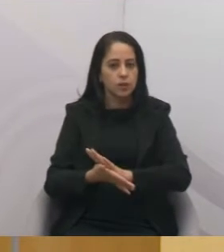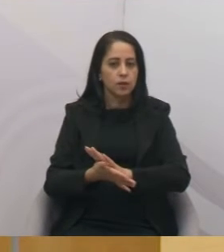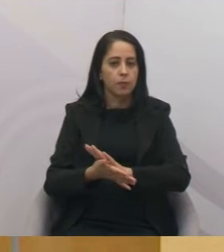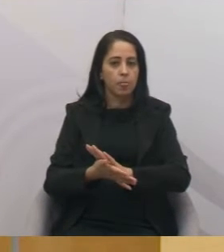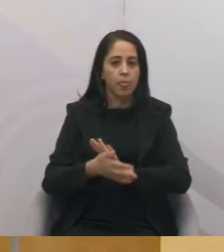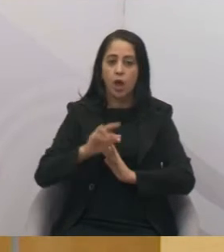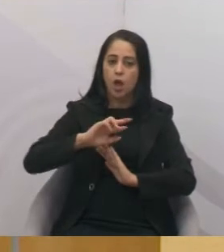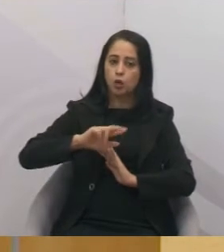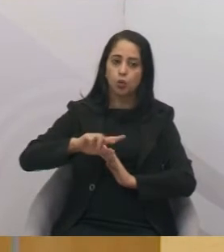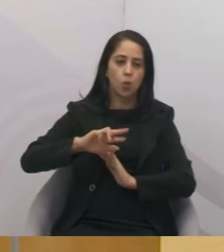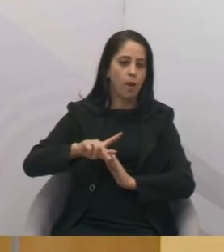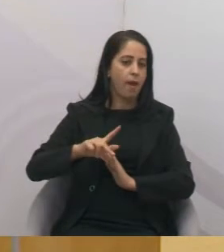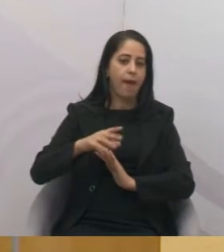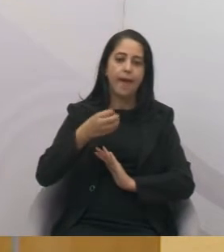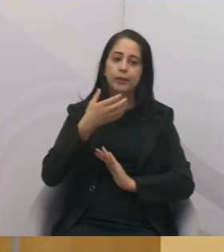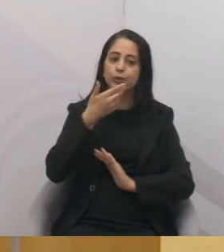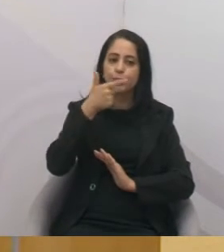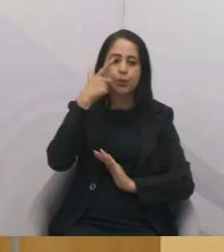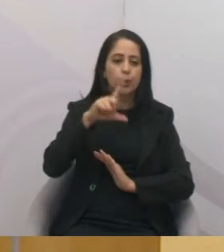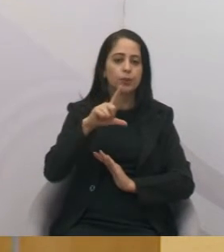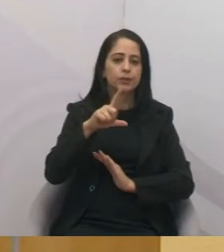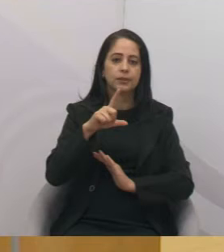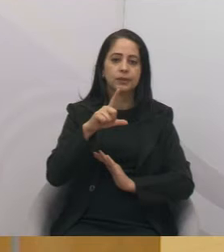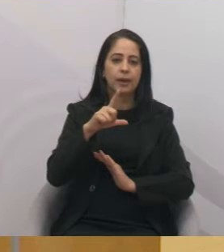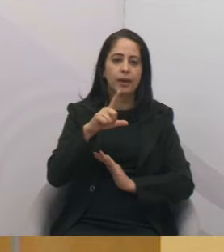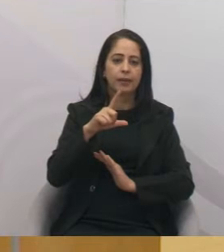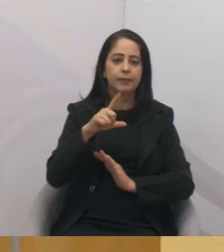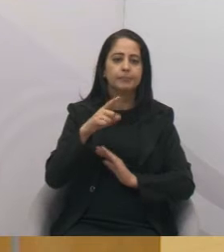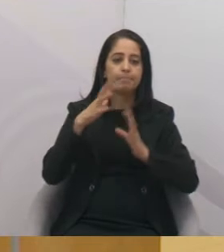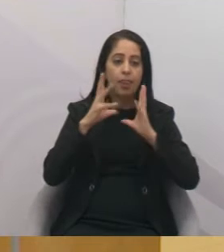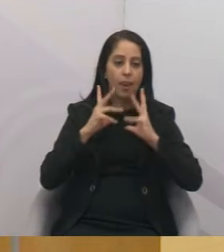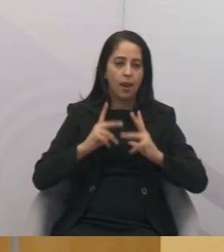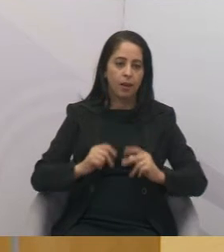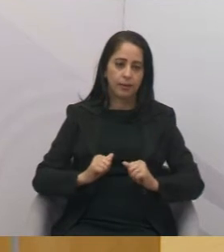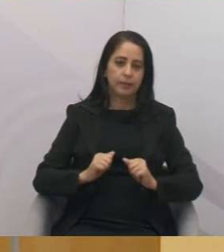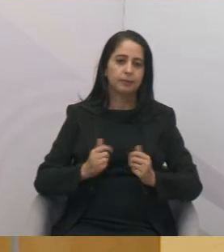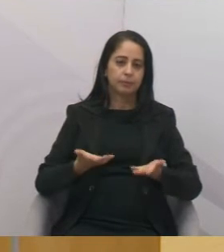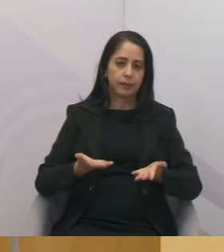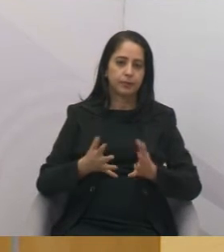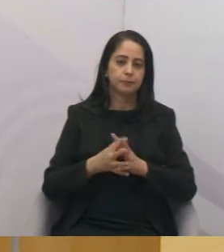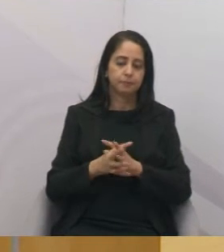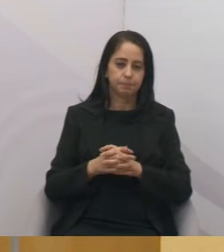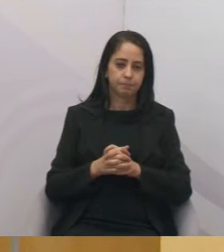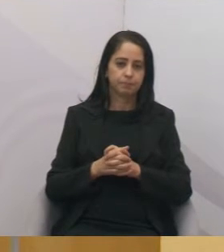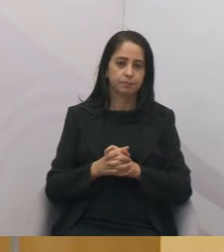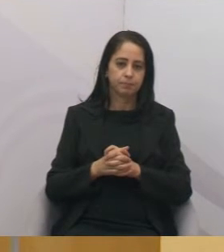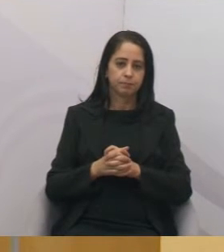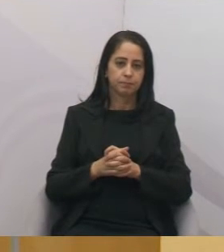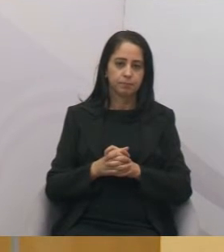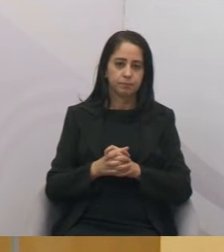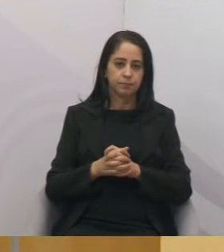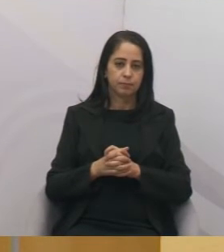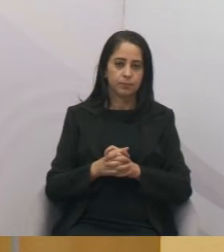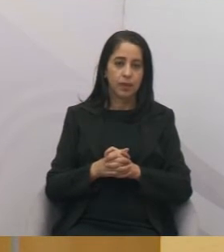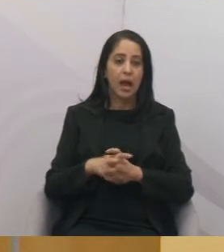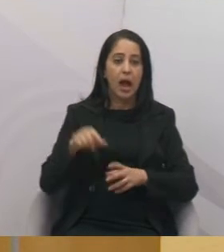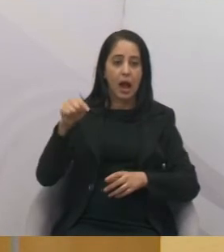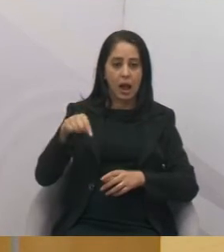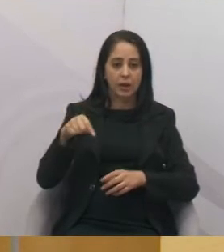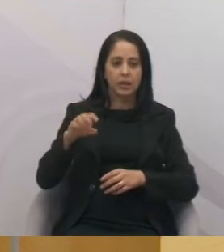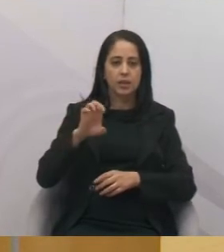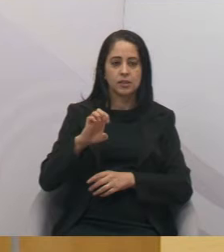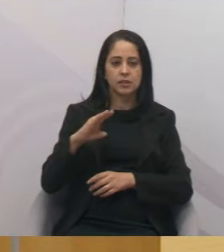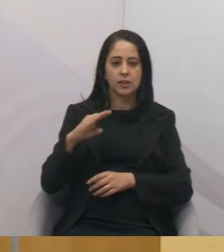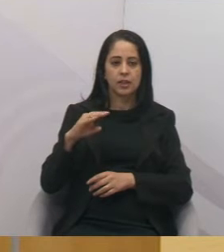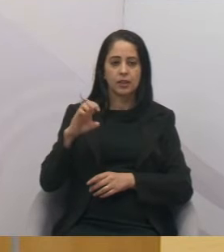não é aterrado. E se não é aterrado, aumenta a vida útil do aterro sanitário, que já foi considerado nota 10 pela